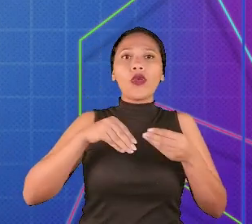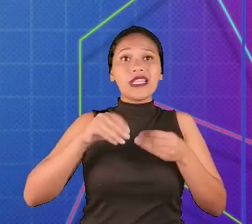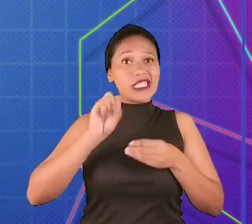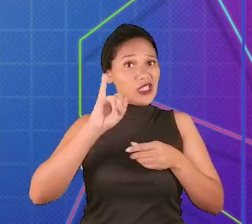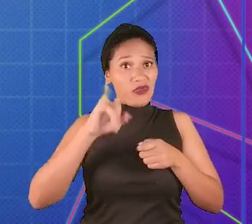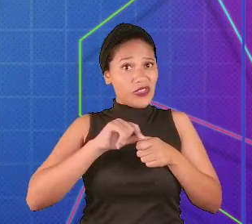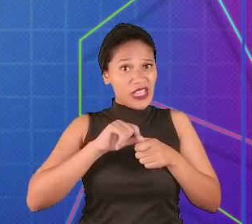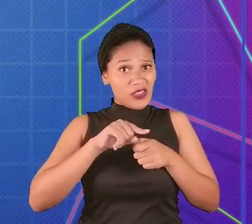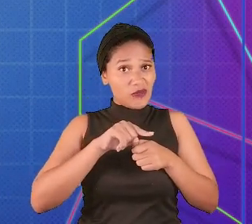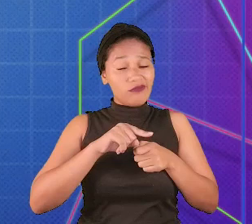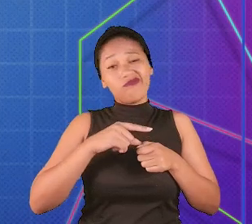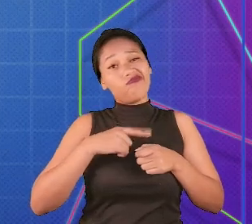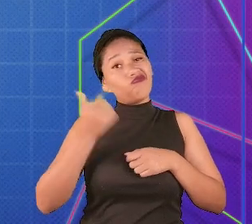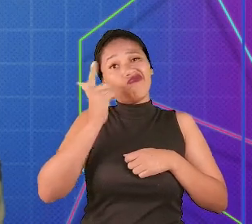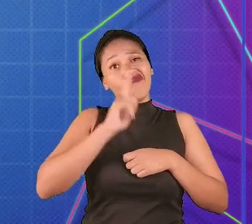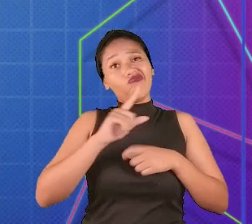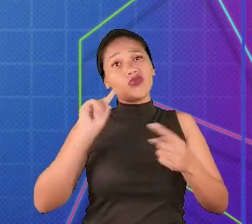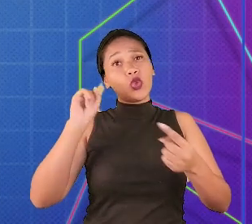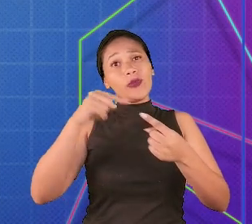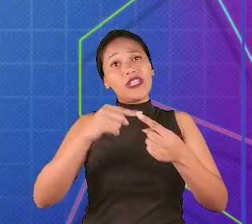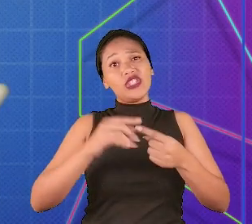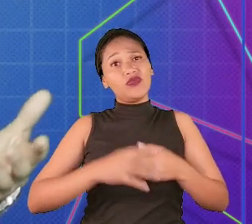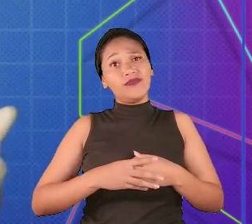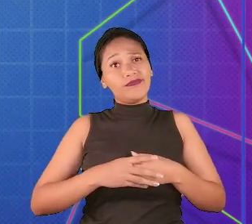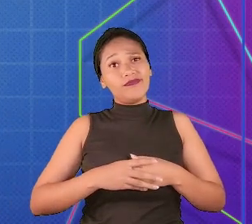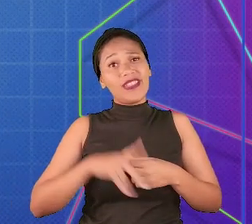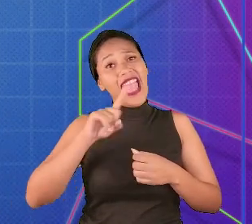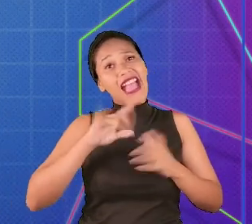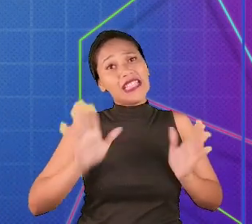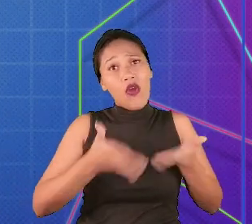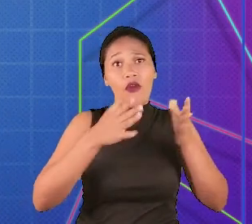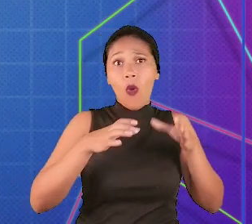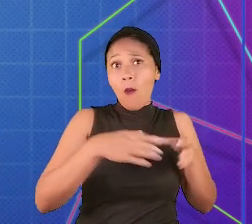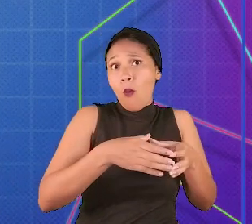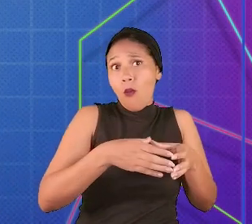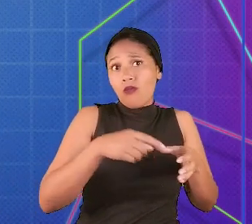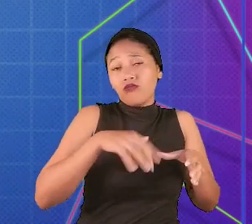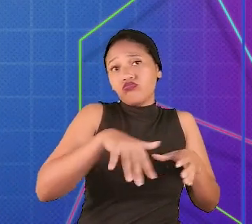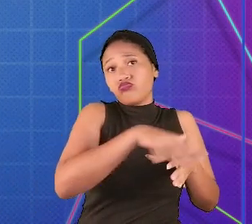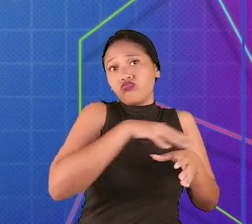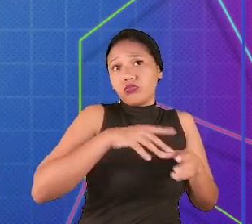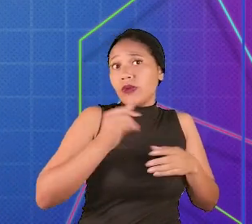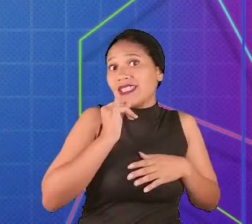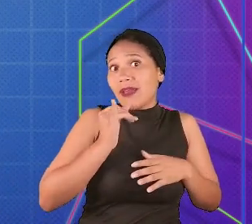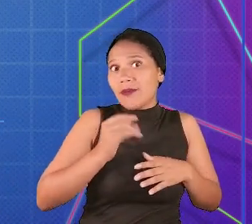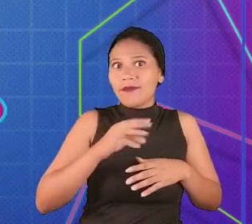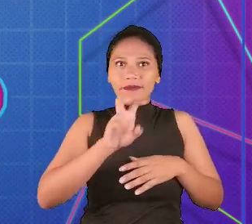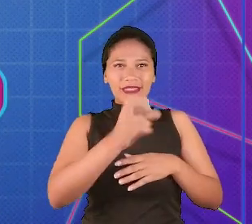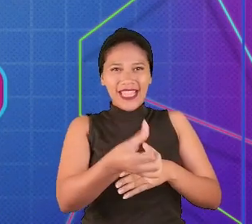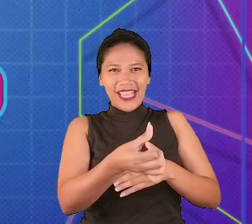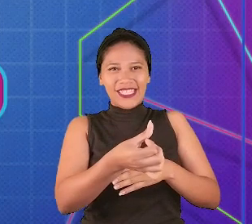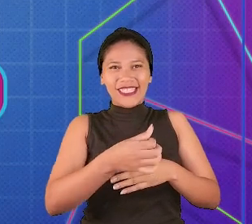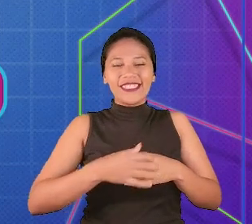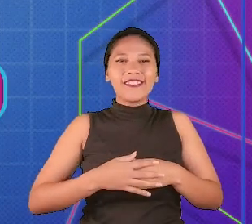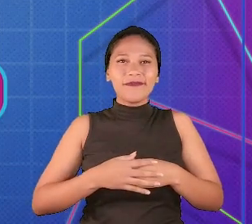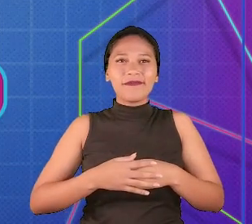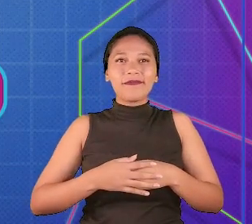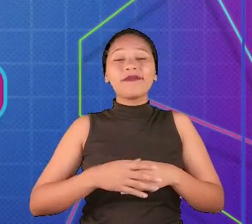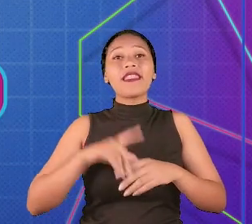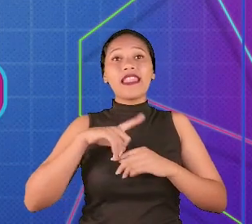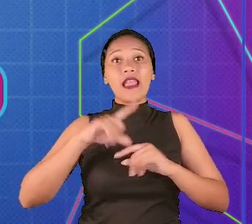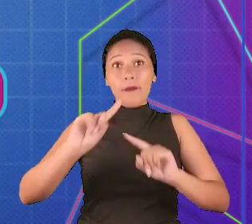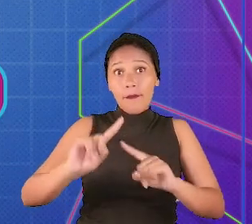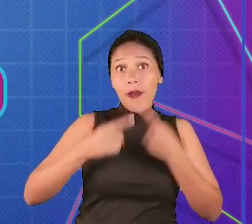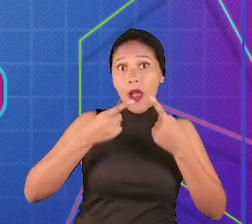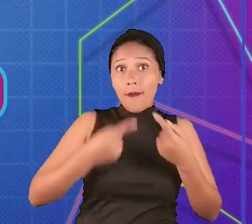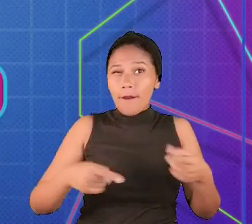ele não fizer isso, não vai conseguir atingir o seu objetivo, que pode ser salvar seu povo, por exemplo. Passo 6.